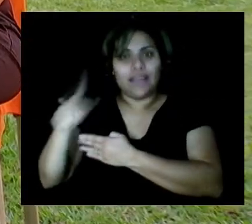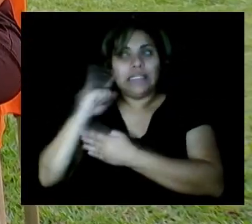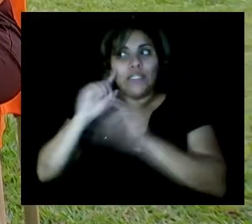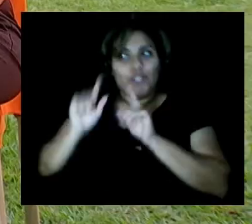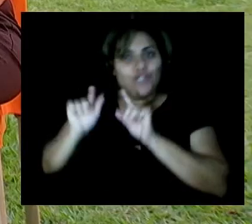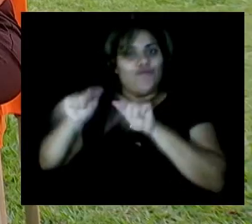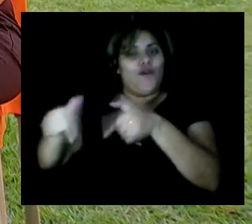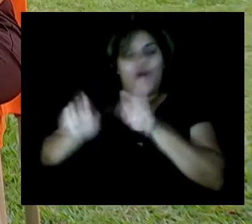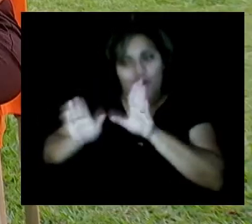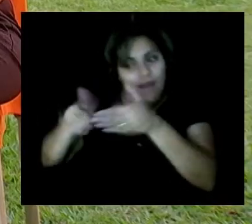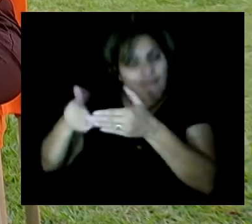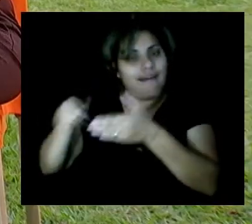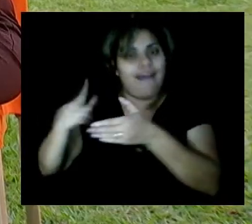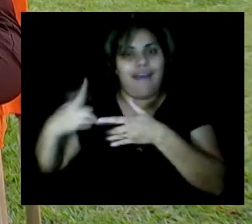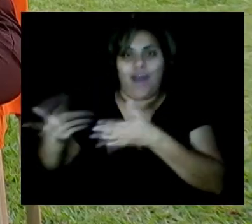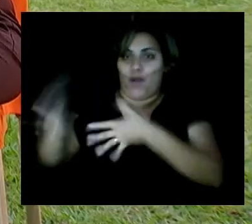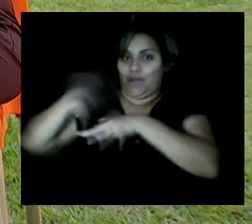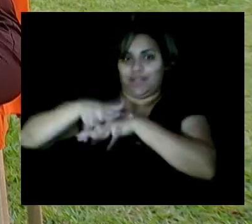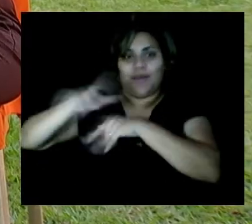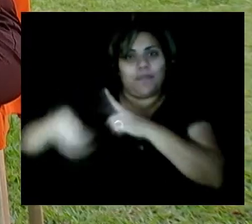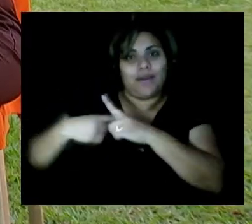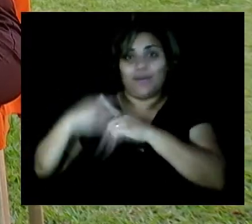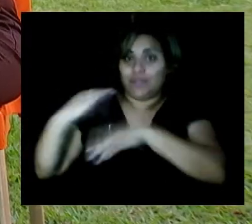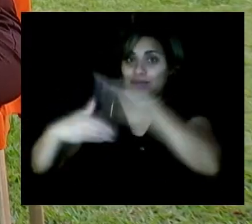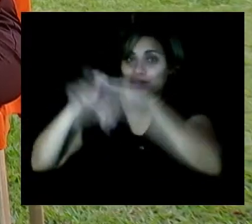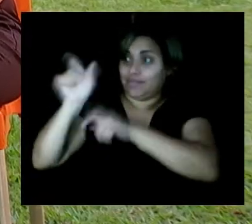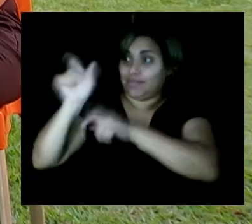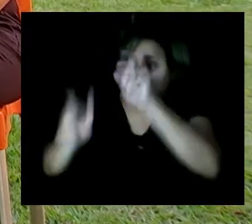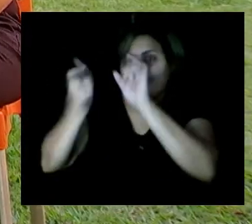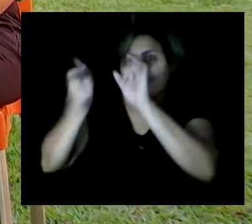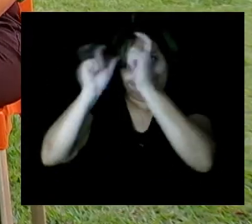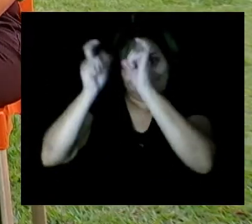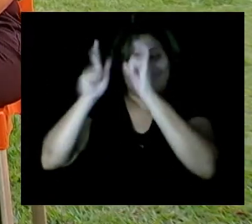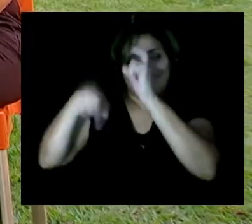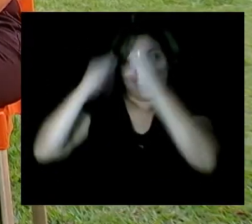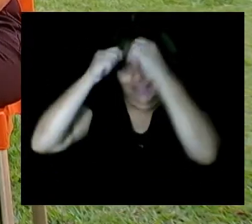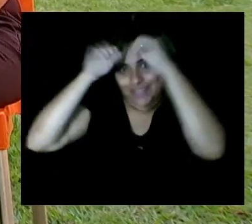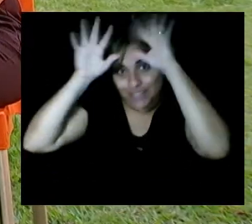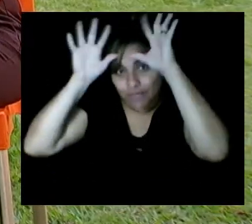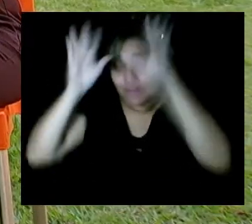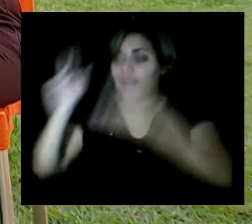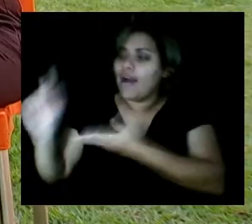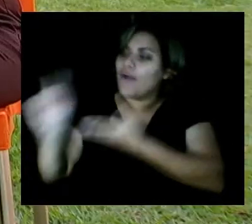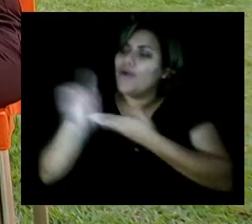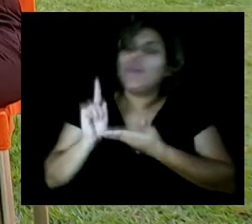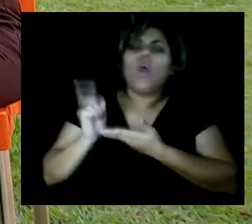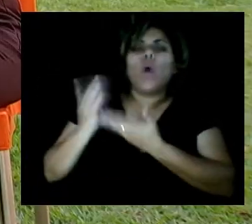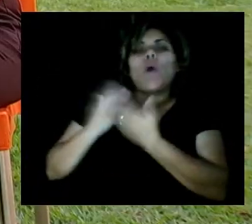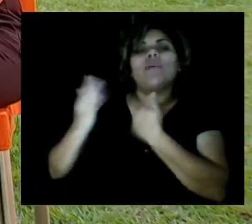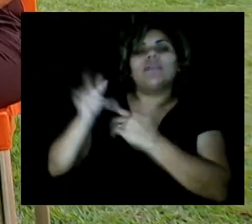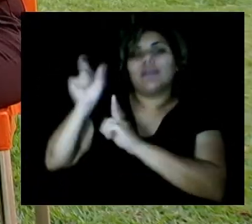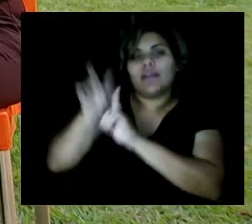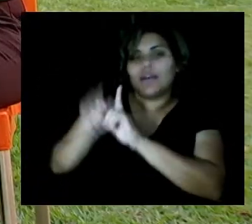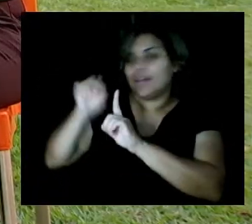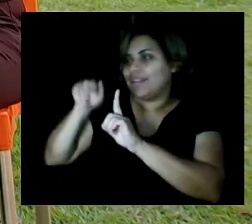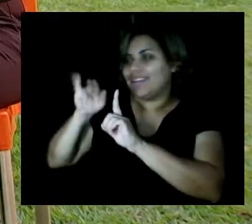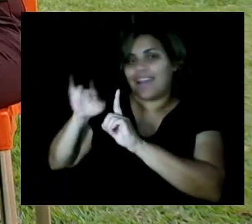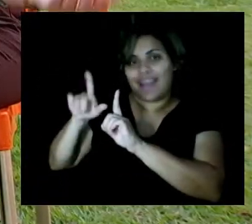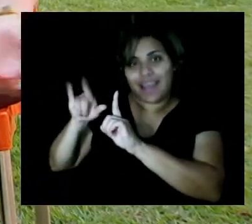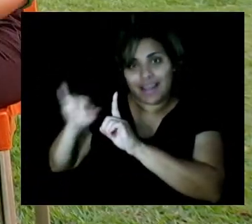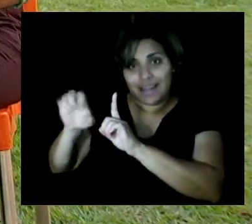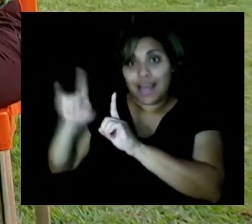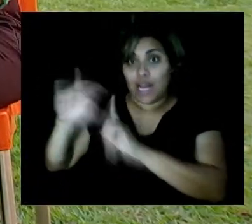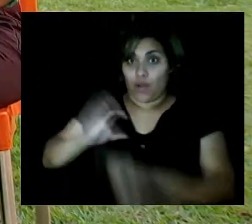ao desenvolvimento das pessoas do espectro autista. Quem vai conversar com a gente agora é a Daniele Giacomassi, que é coordenadora geral aqui